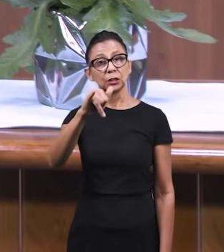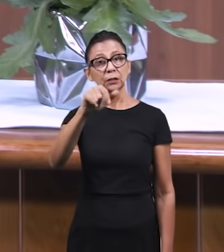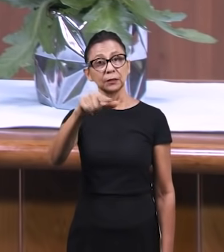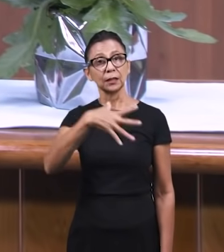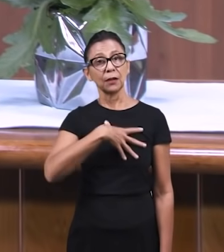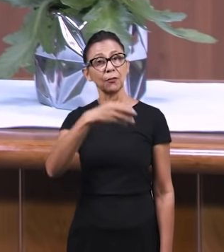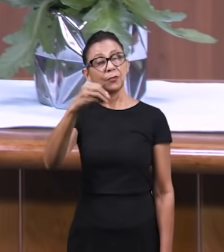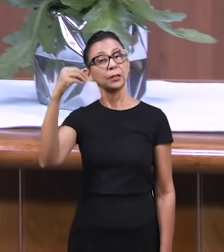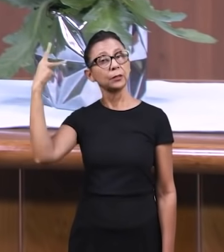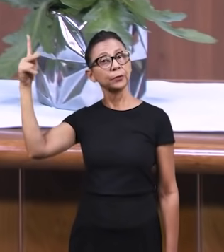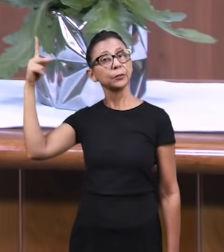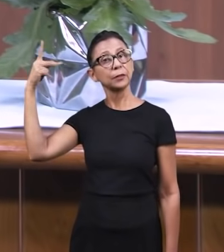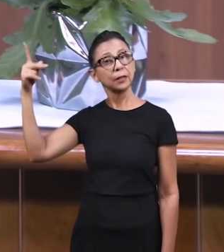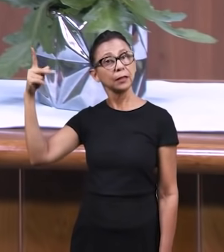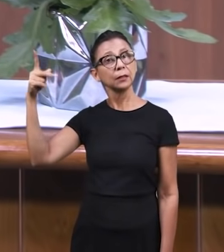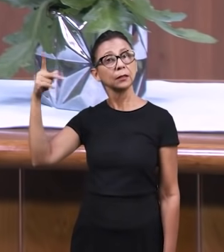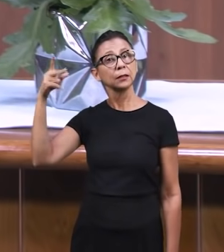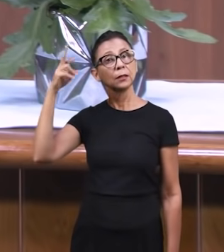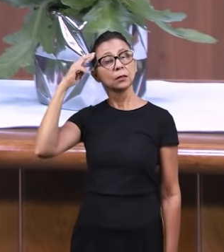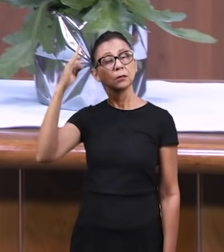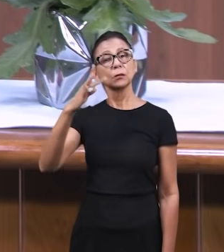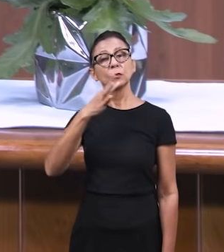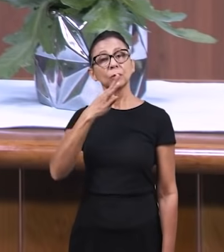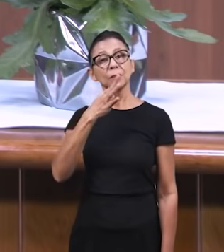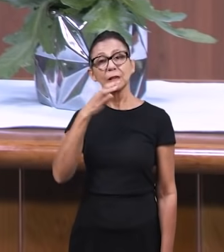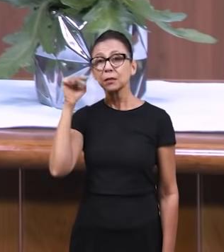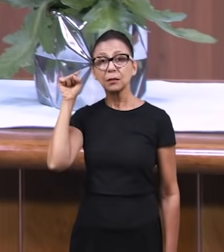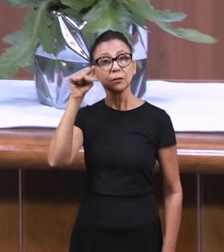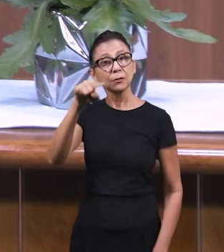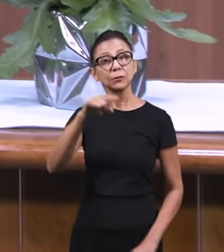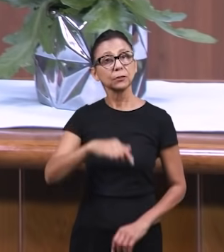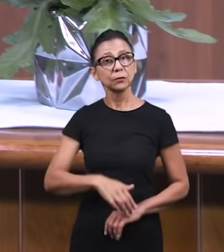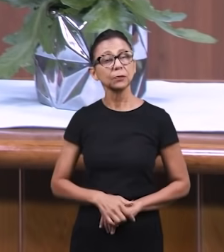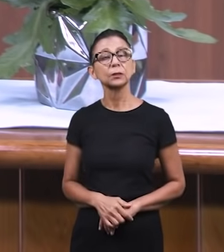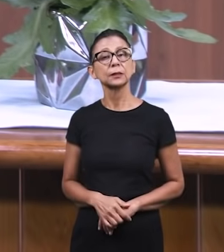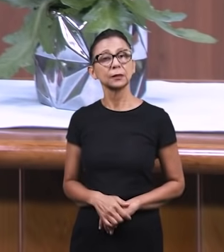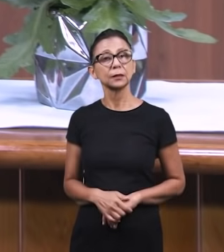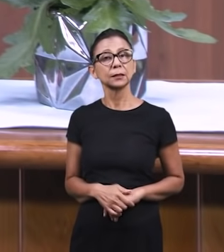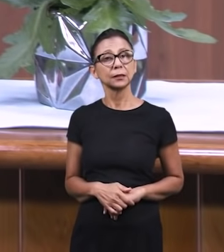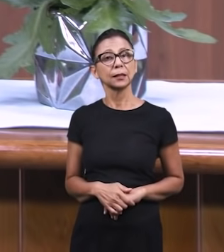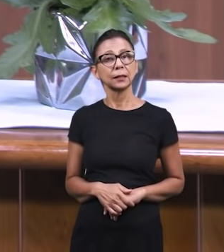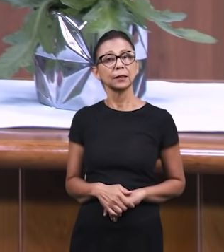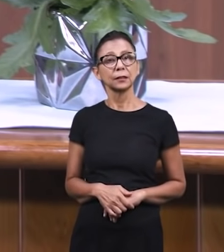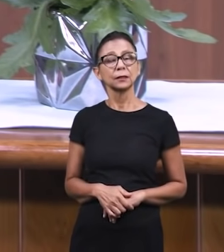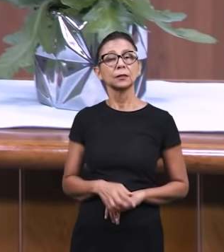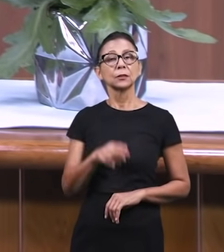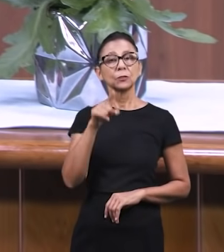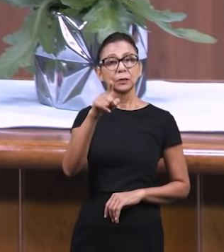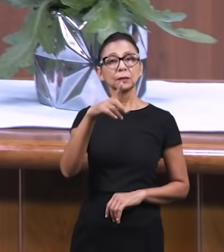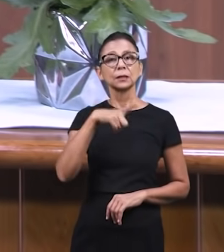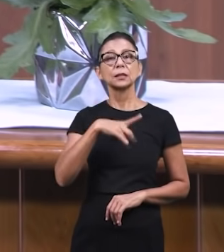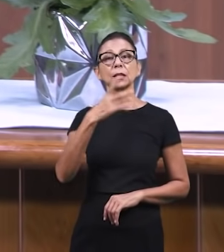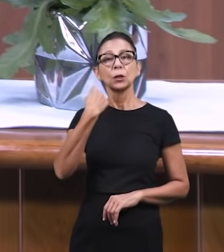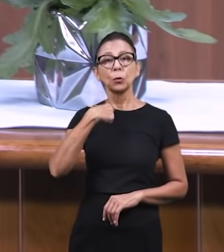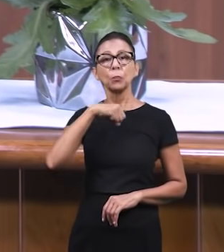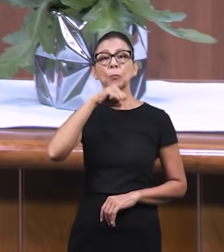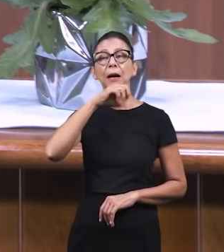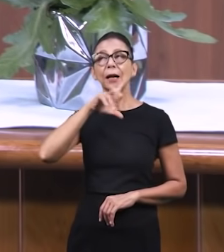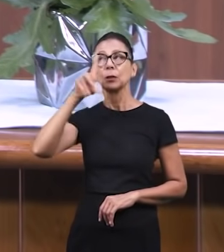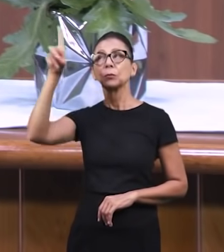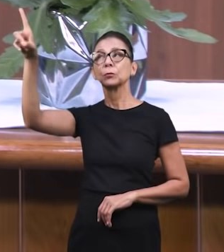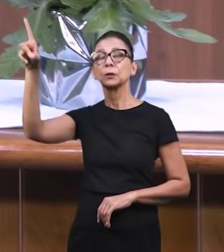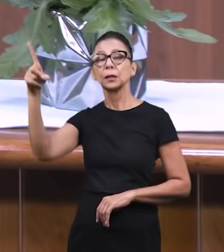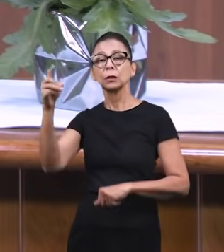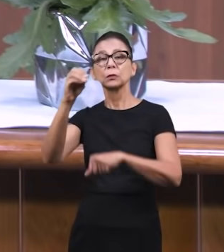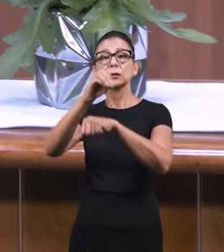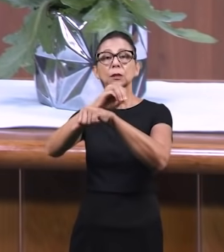te identificar como alguém que vai ter um pai, um Deus, um protetor, um cuidador,